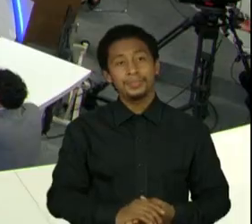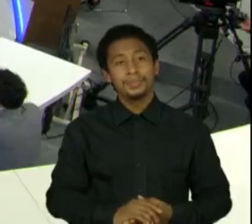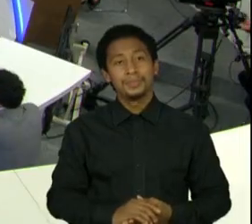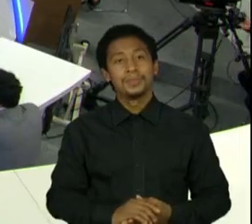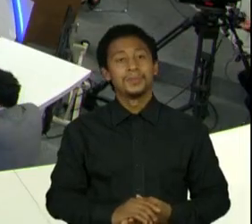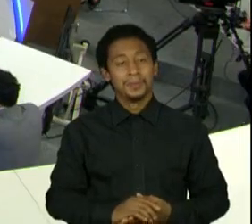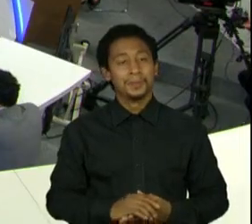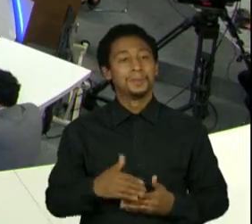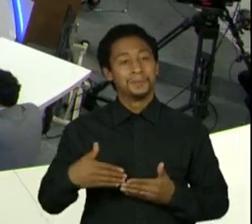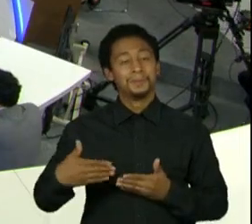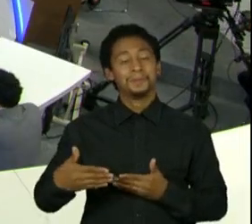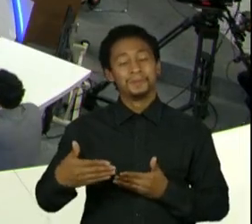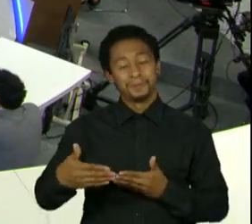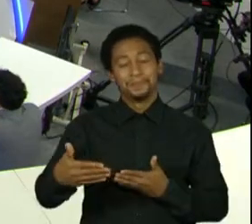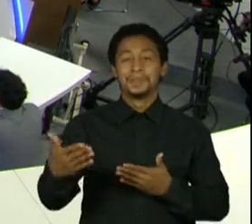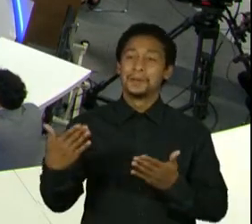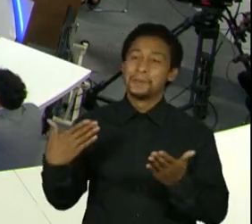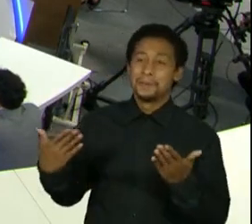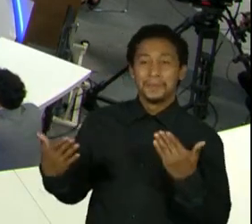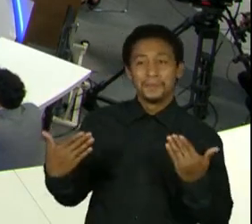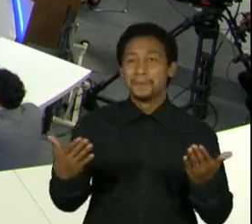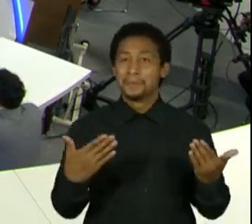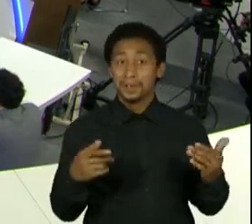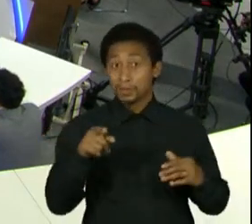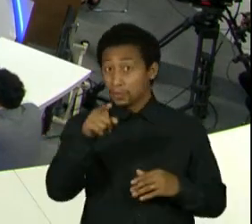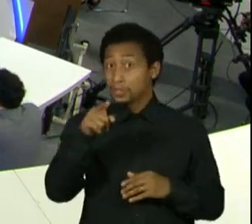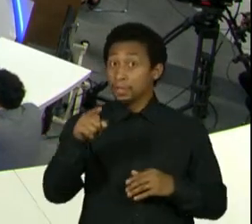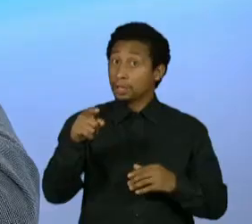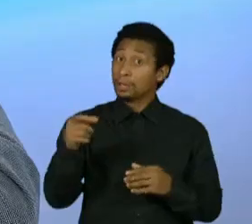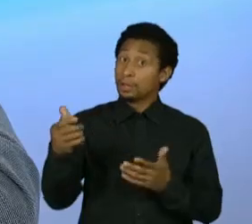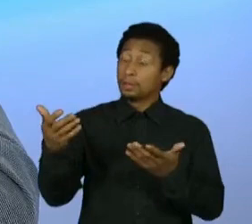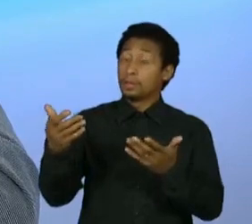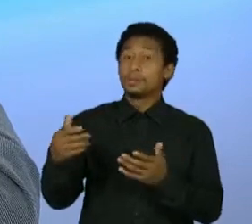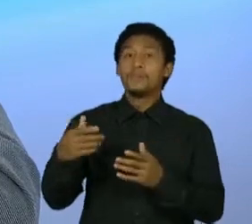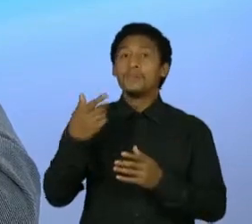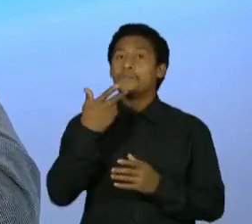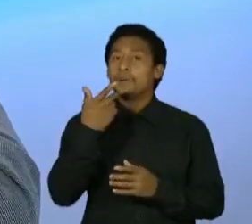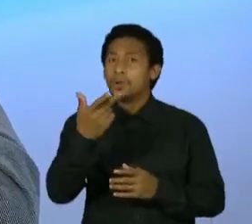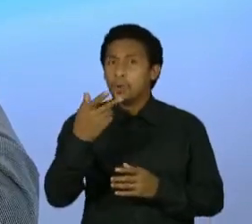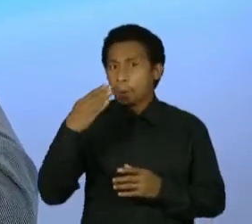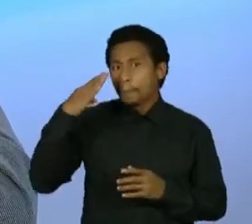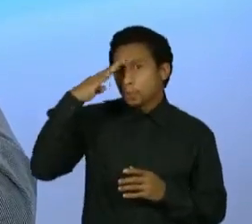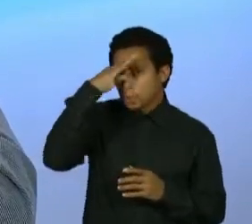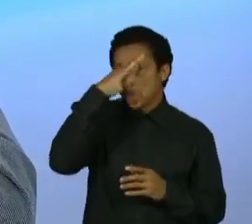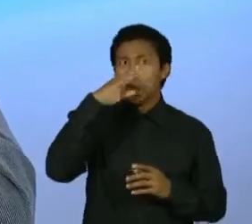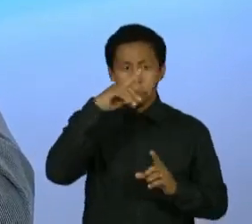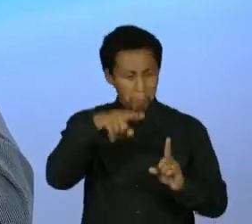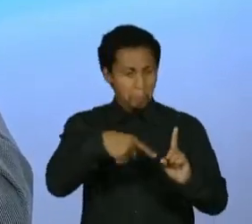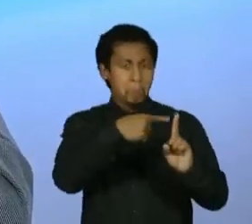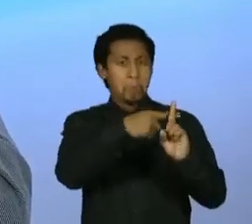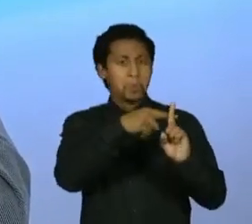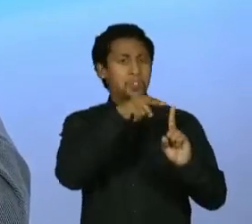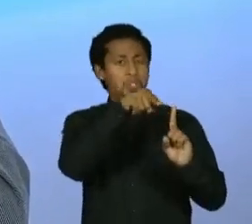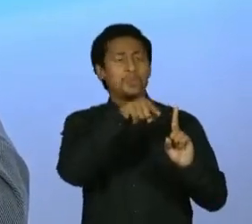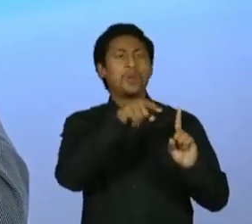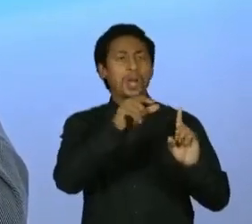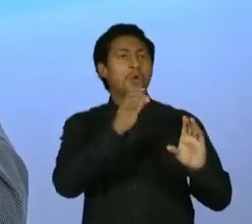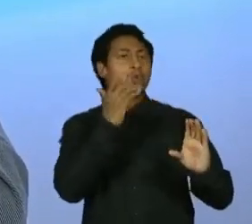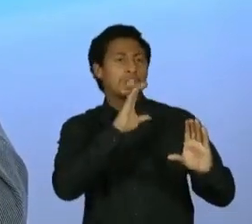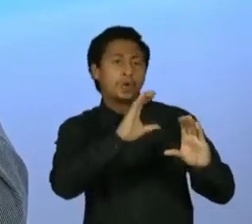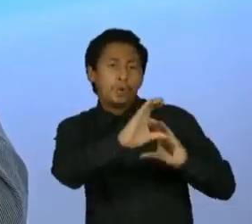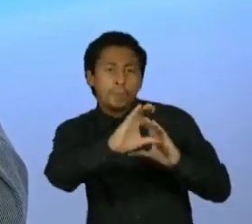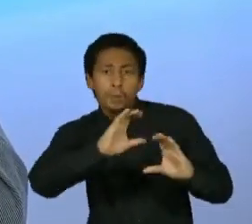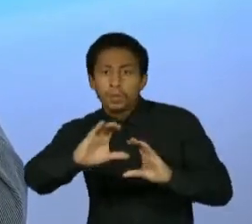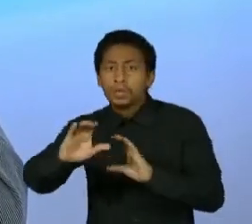Durante todo o programa, eu percebi que o senhor fez uma menção positiva ao Bolsonaro ao dizer que ele sabe falar a língua do povo. Sim. Fazendo um